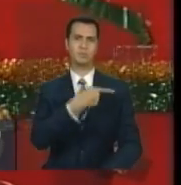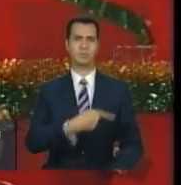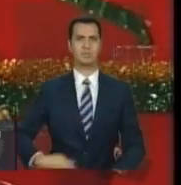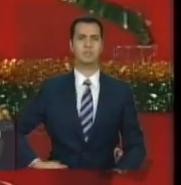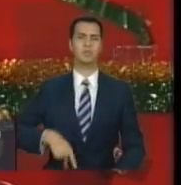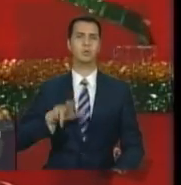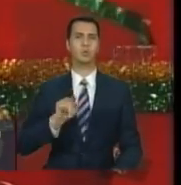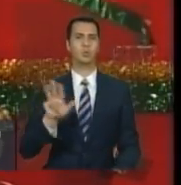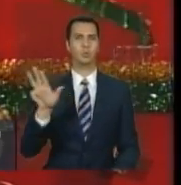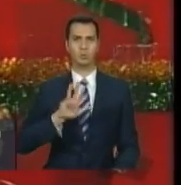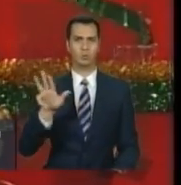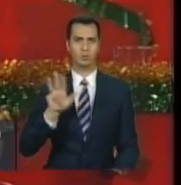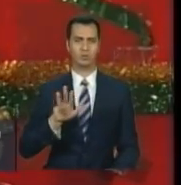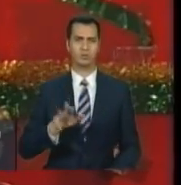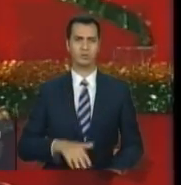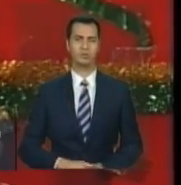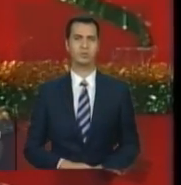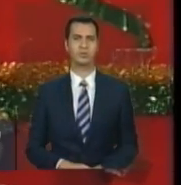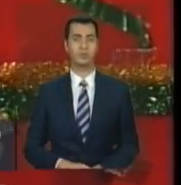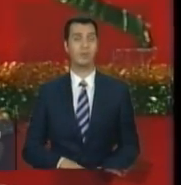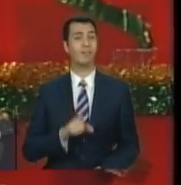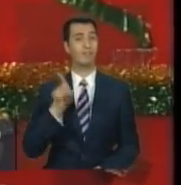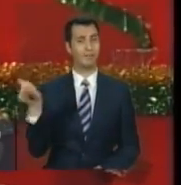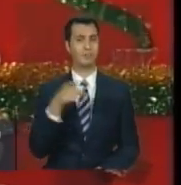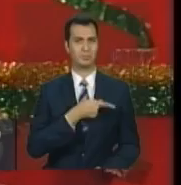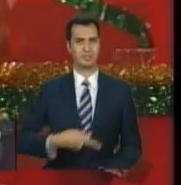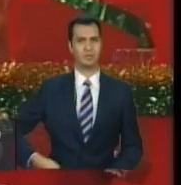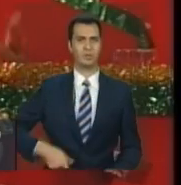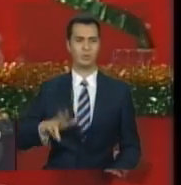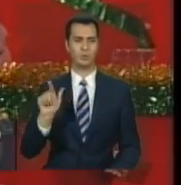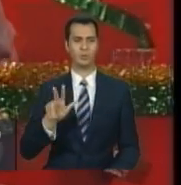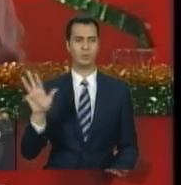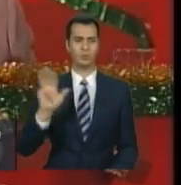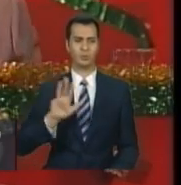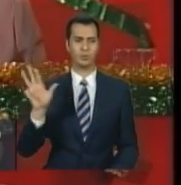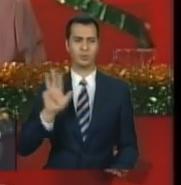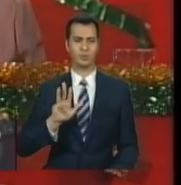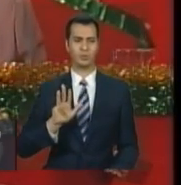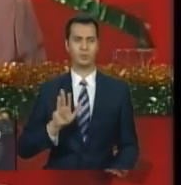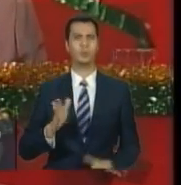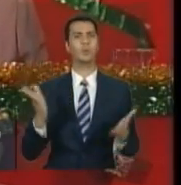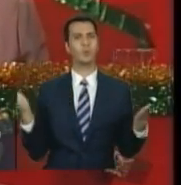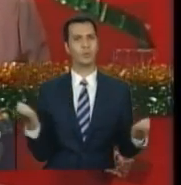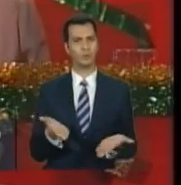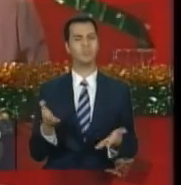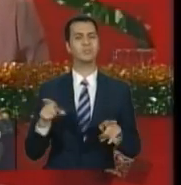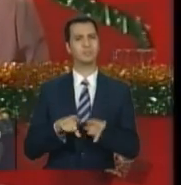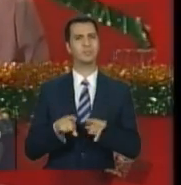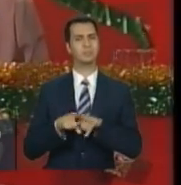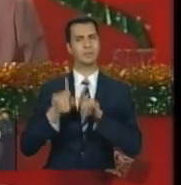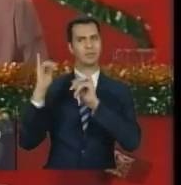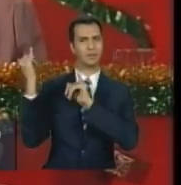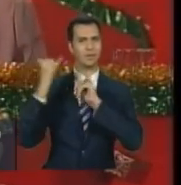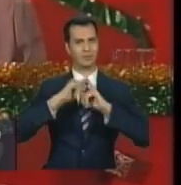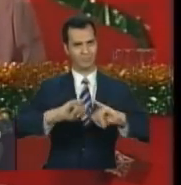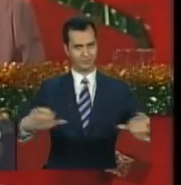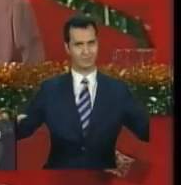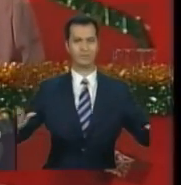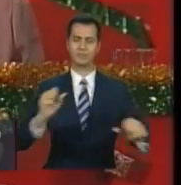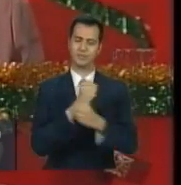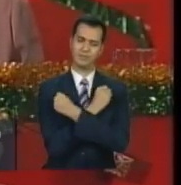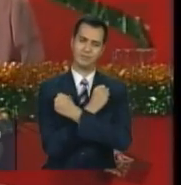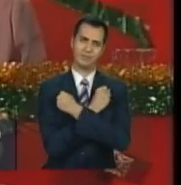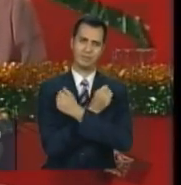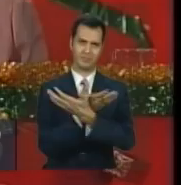E ele, sem sombra de dúvida, está hoje mandando para vocês um imenso